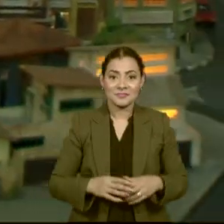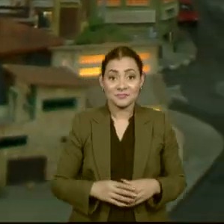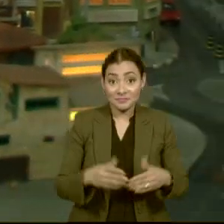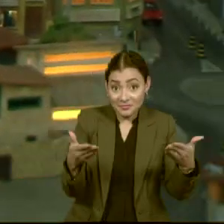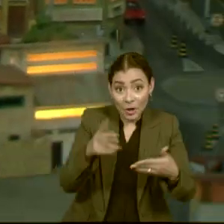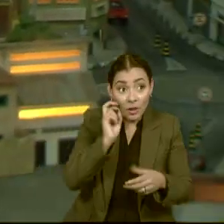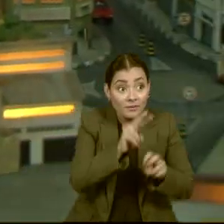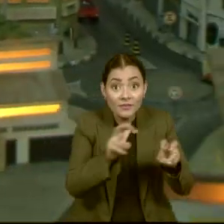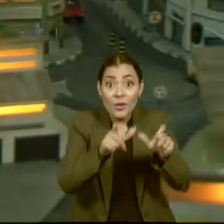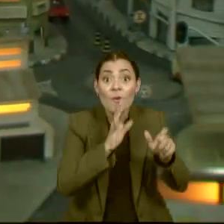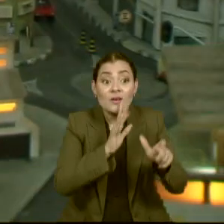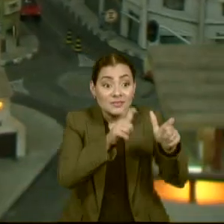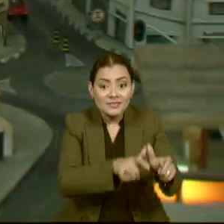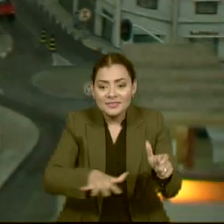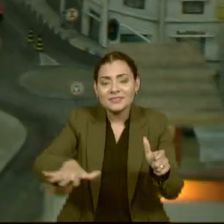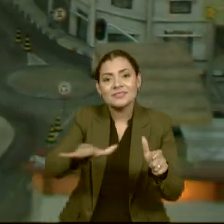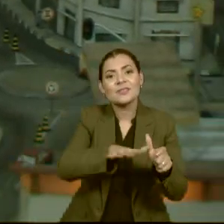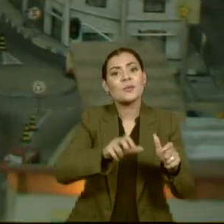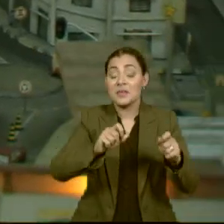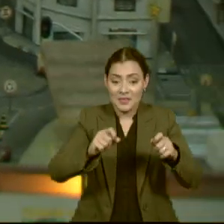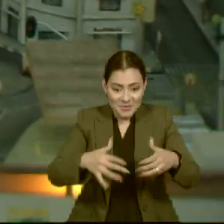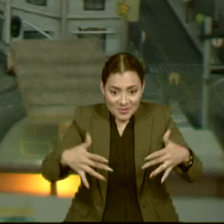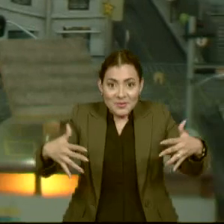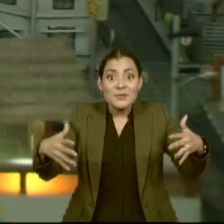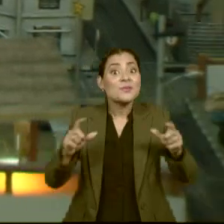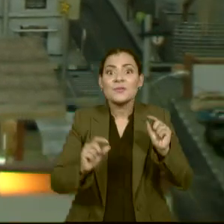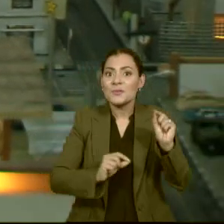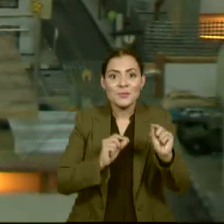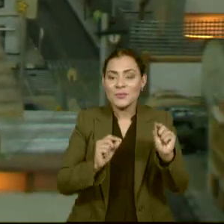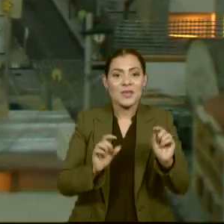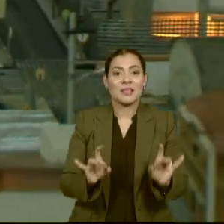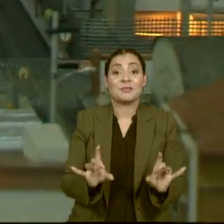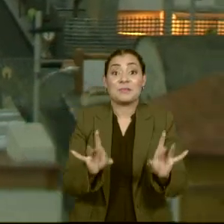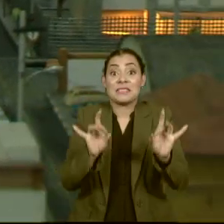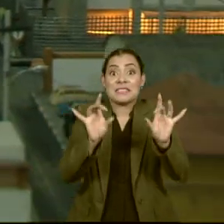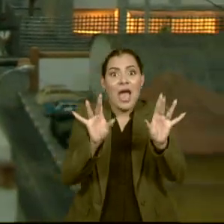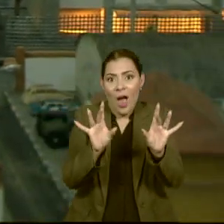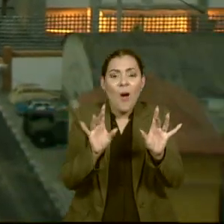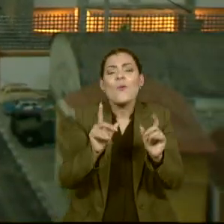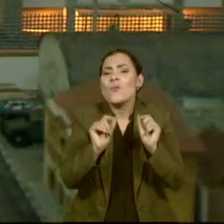Agora vocês vão conhecer o Lugar da Magia, o Departamento de Efeitos Especiais.